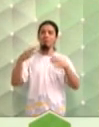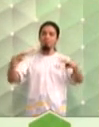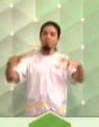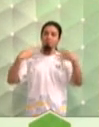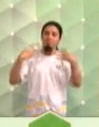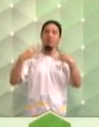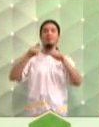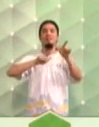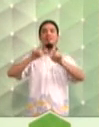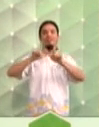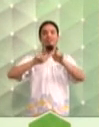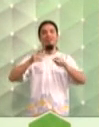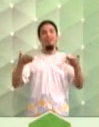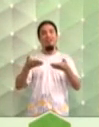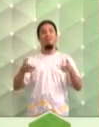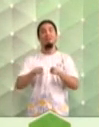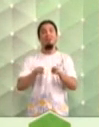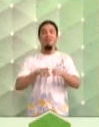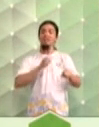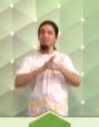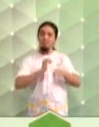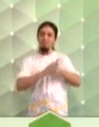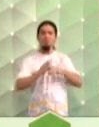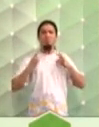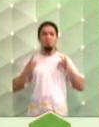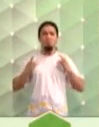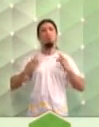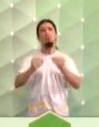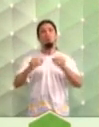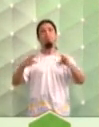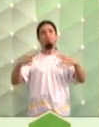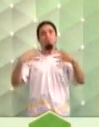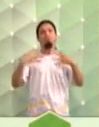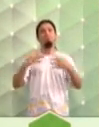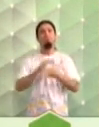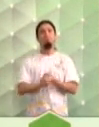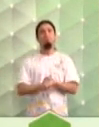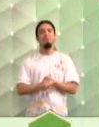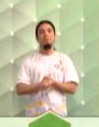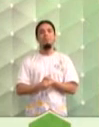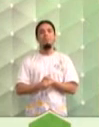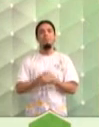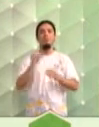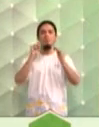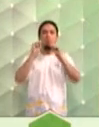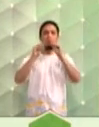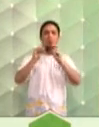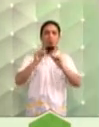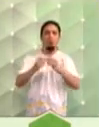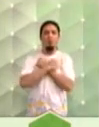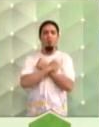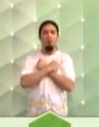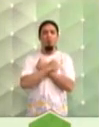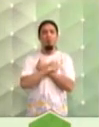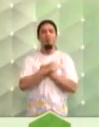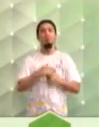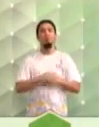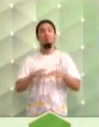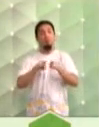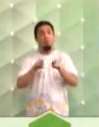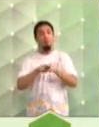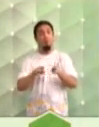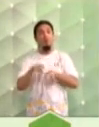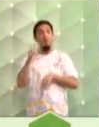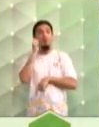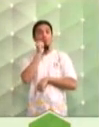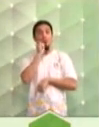Seduc, da CEPED, enfim. Todo mundo ligado. Um beijo, peixinho. Um coração explode para todos vocês. A Karina, que também é a nossa produtora. A Karina,